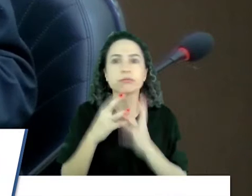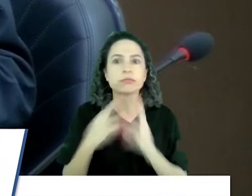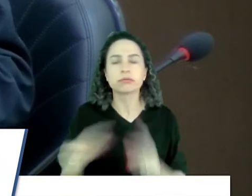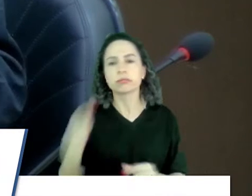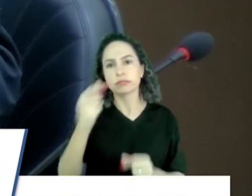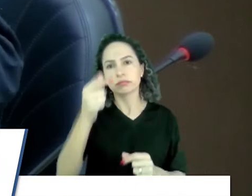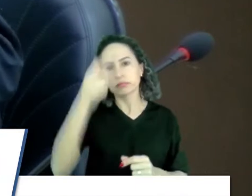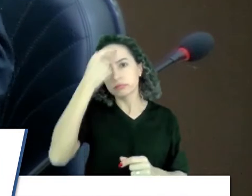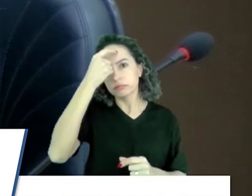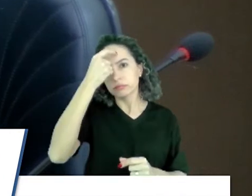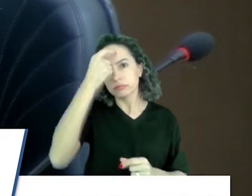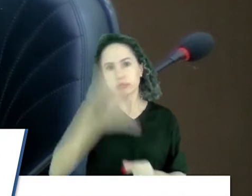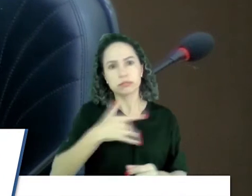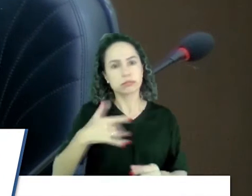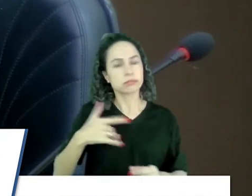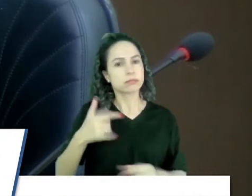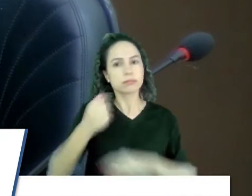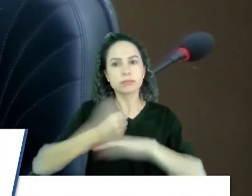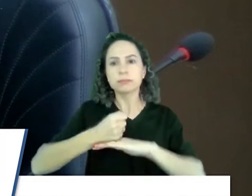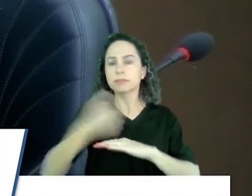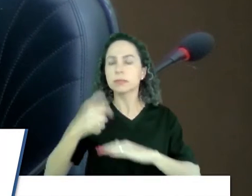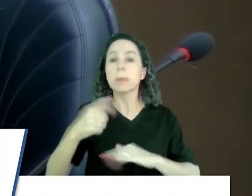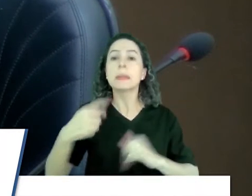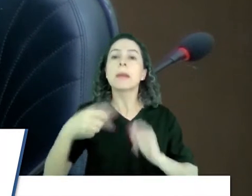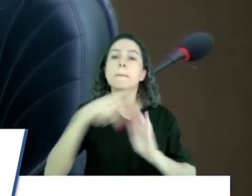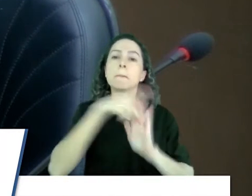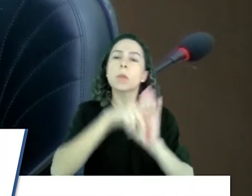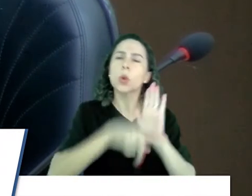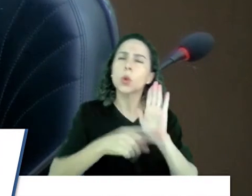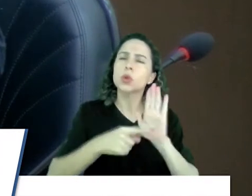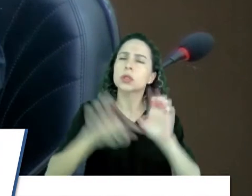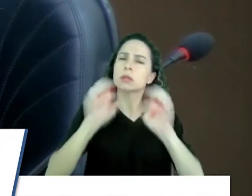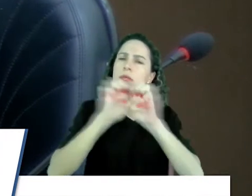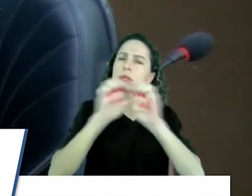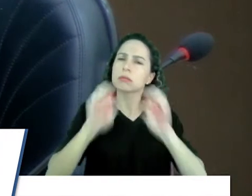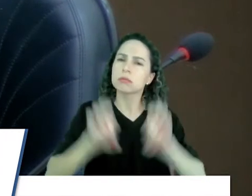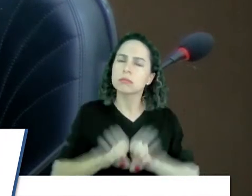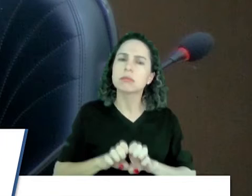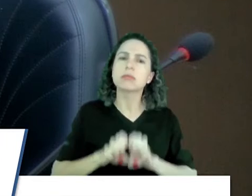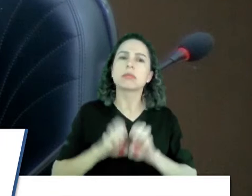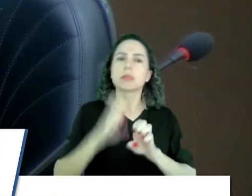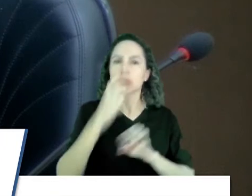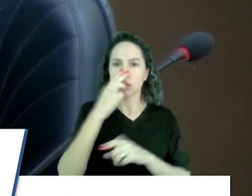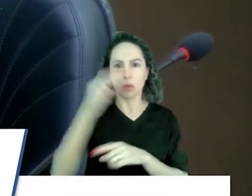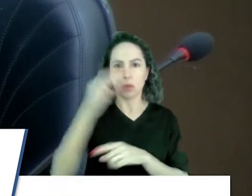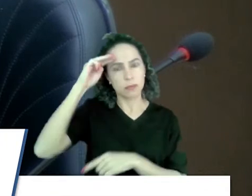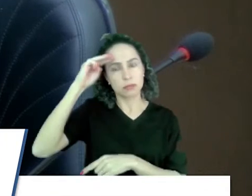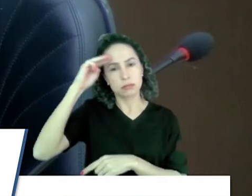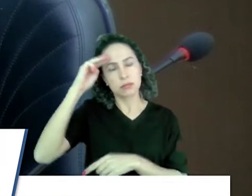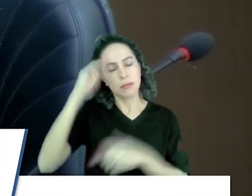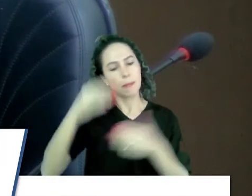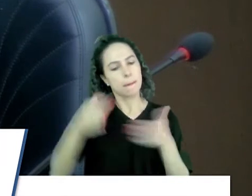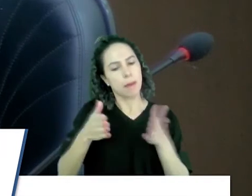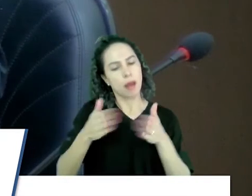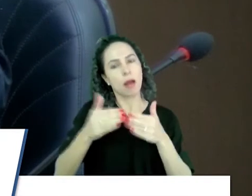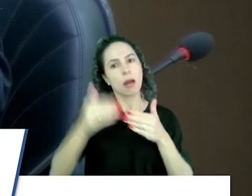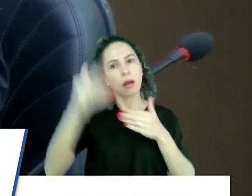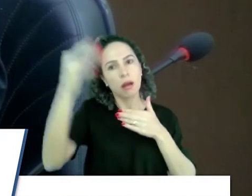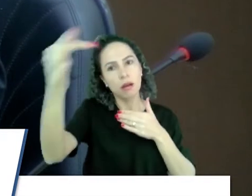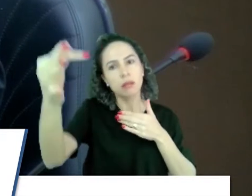Franca. Precisa de ter um projeto estruturado, como o Tite falou, de médio a longo prazo, e